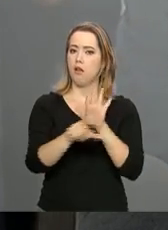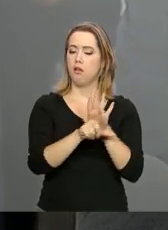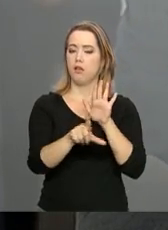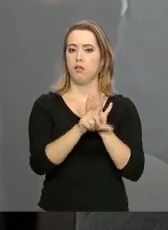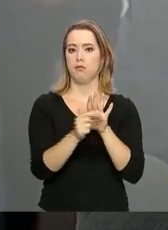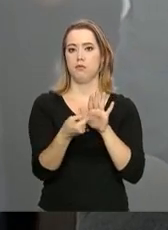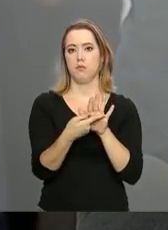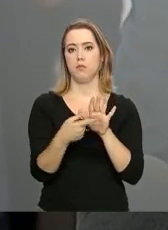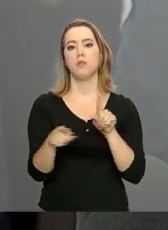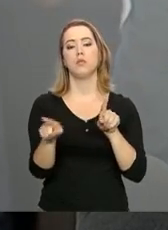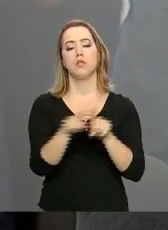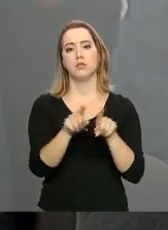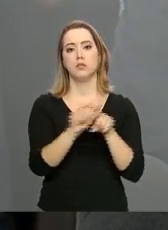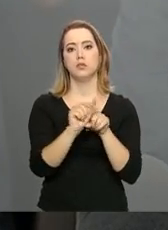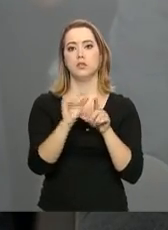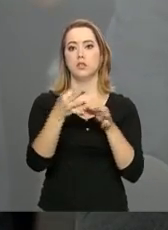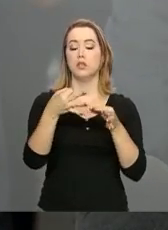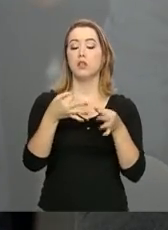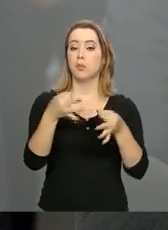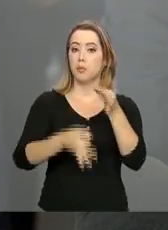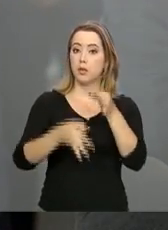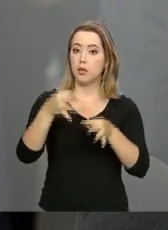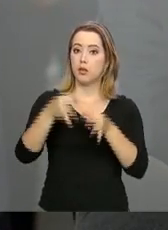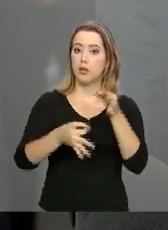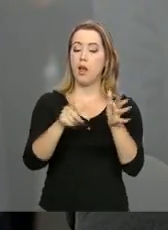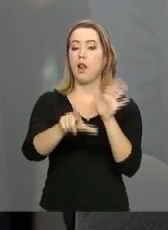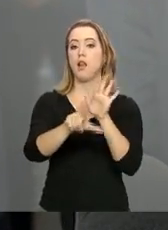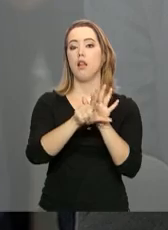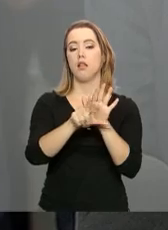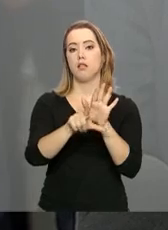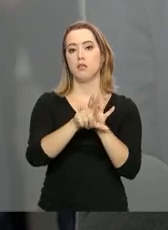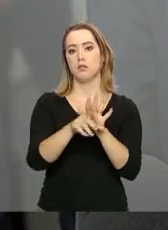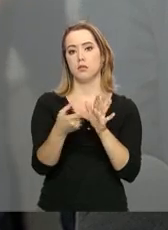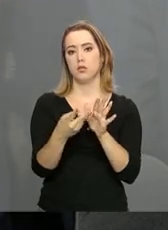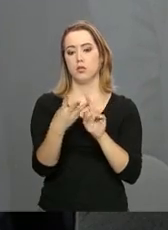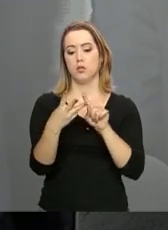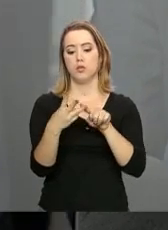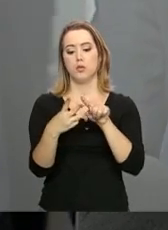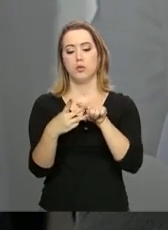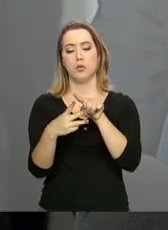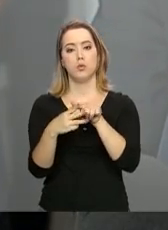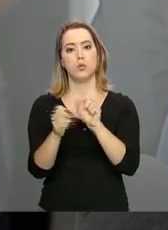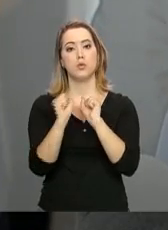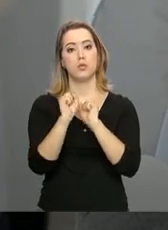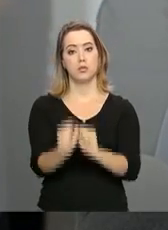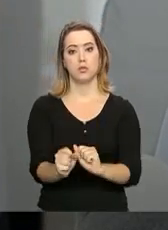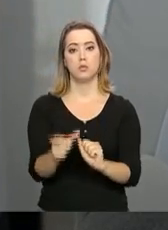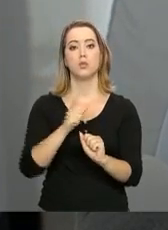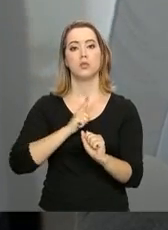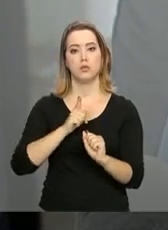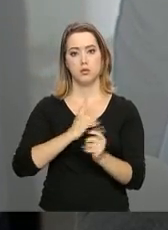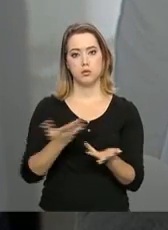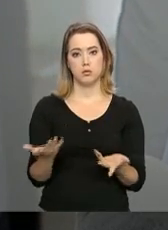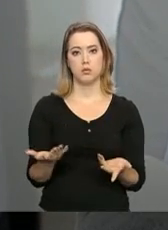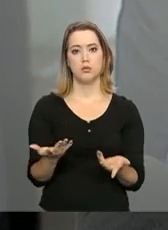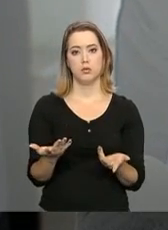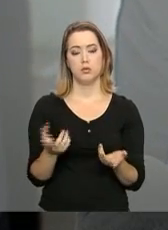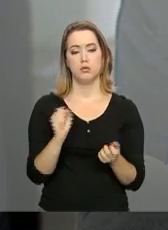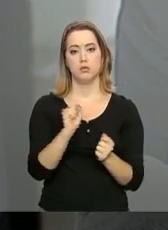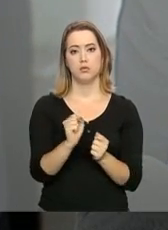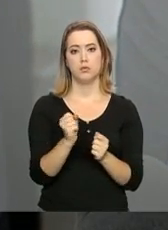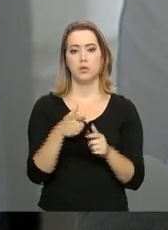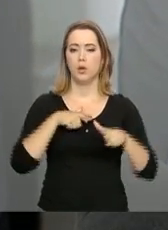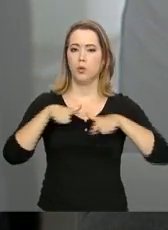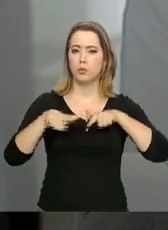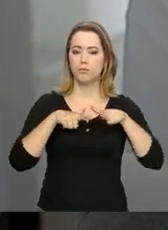legislação e referentes à jurisdição. Ou seja, os três poderes terão uma atuação